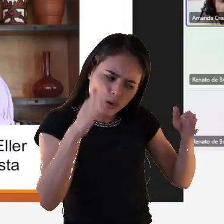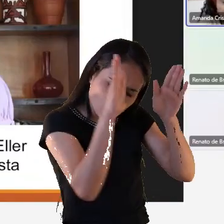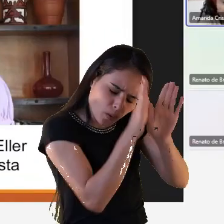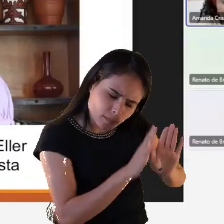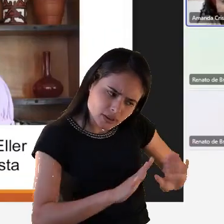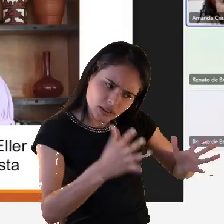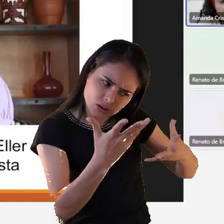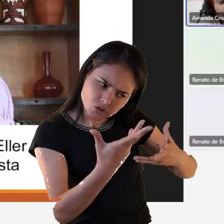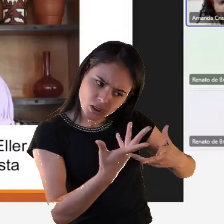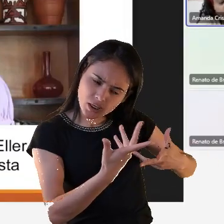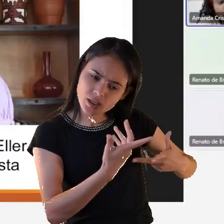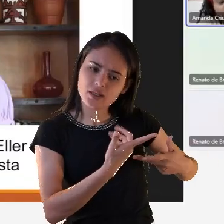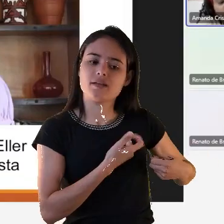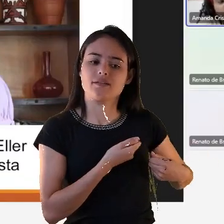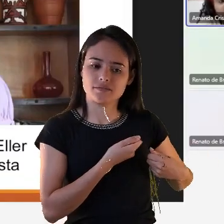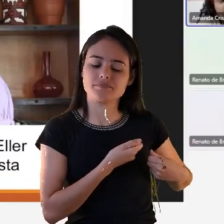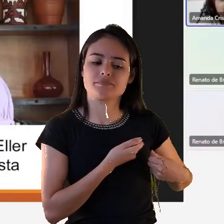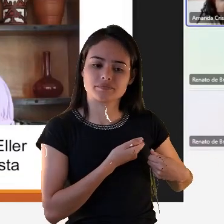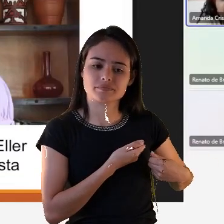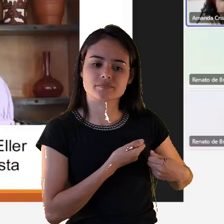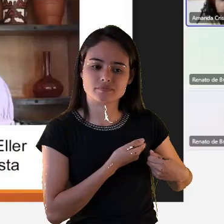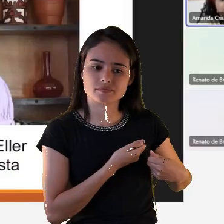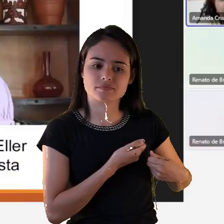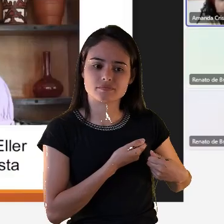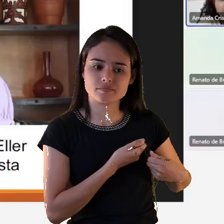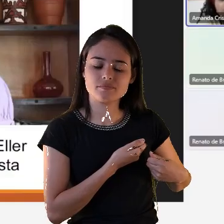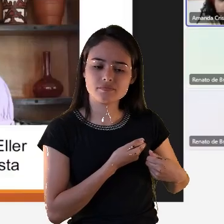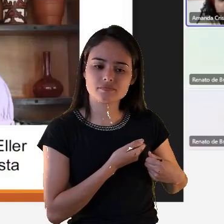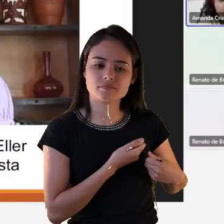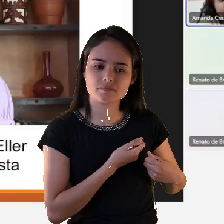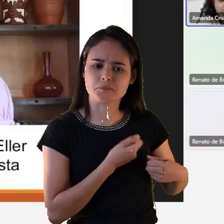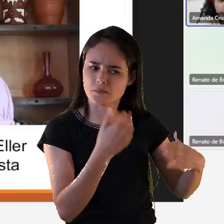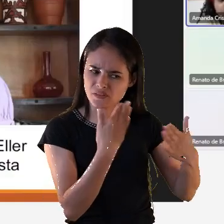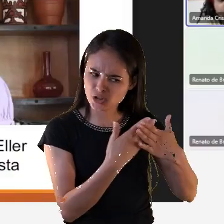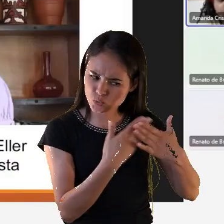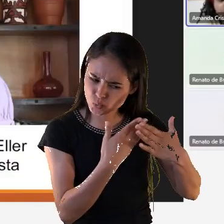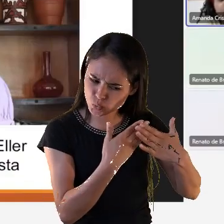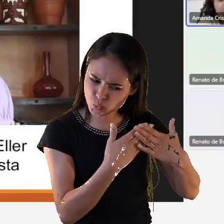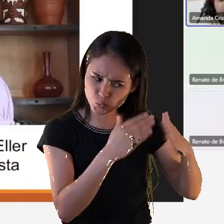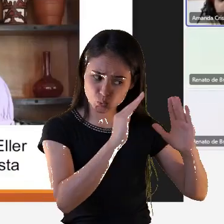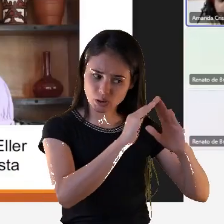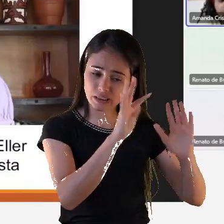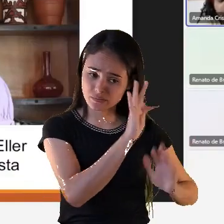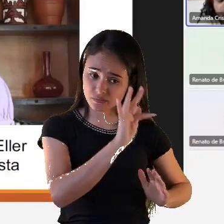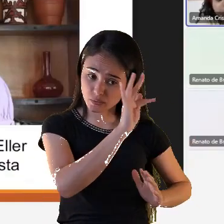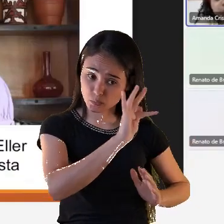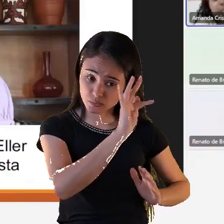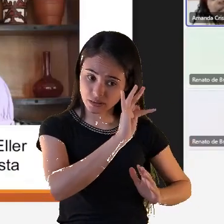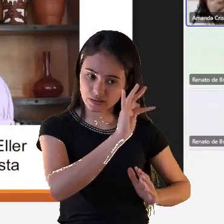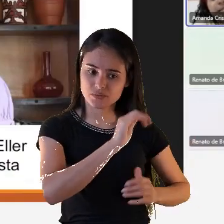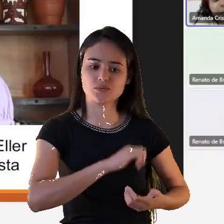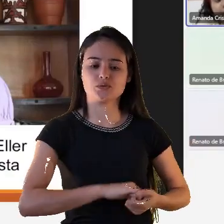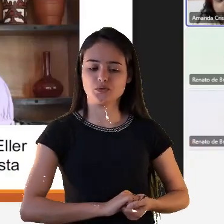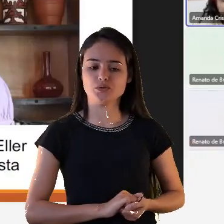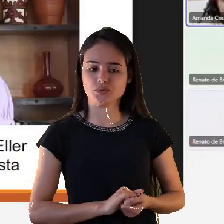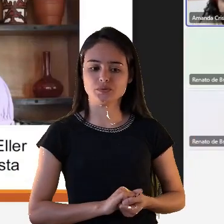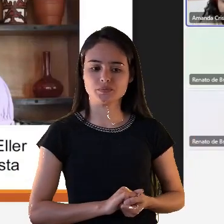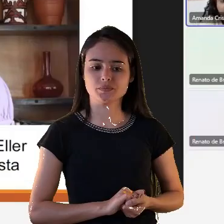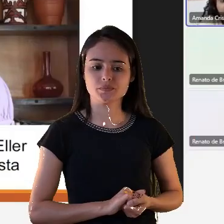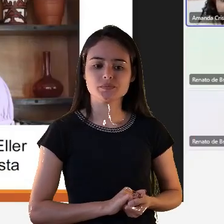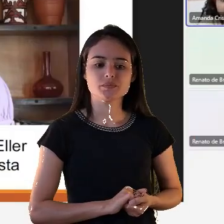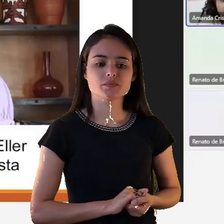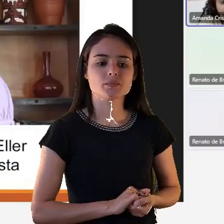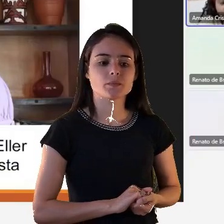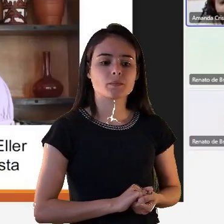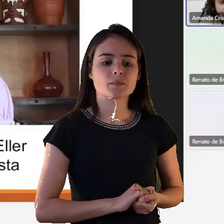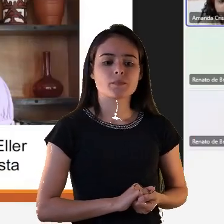ela faz pós-doc na USP, e a doutora Jaqueline Góes também tem o Instagram dela, que ela também